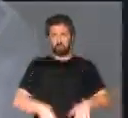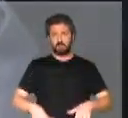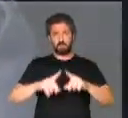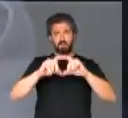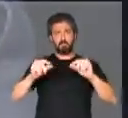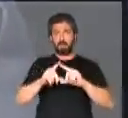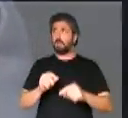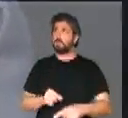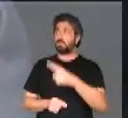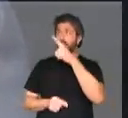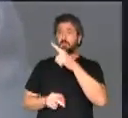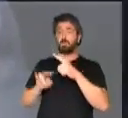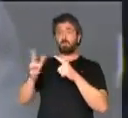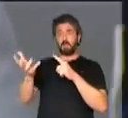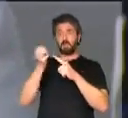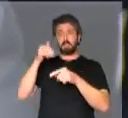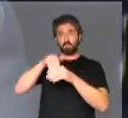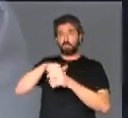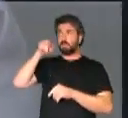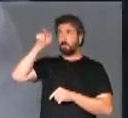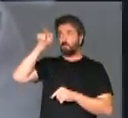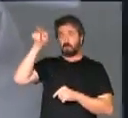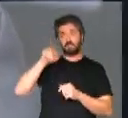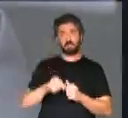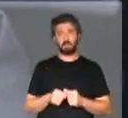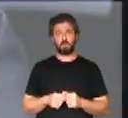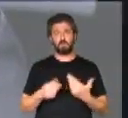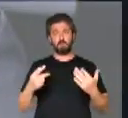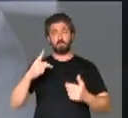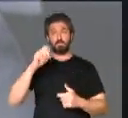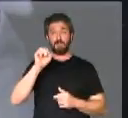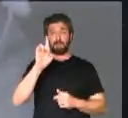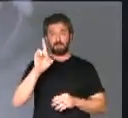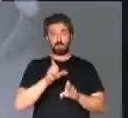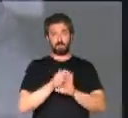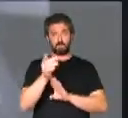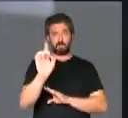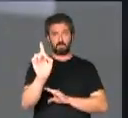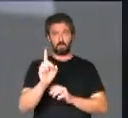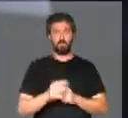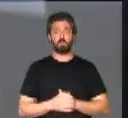prejudicar o Distrito Federal, que vai ser beneficiado com a votação dessa medida. Portanto, o PSD encaminha não.